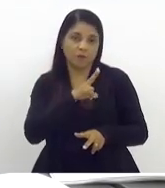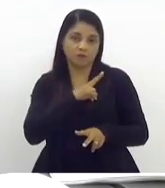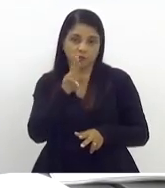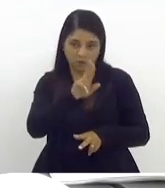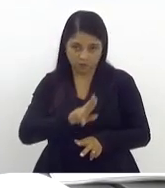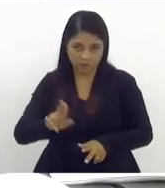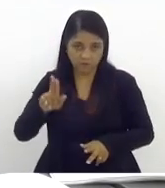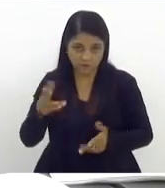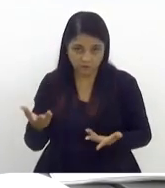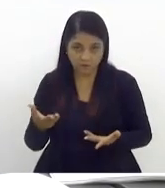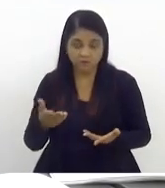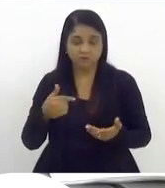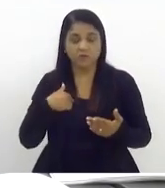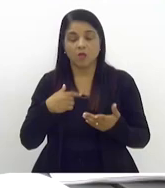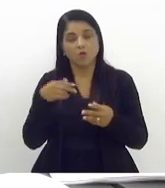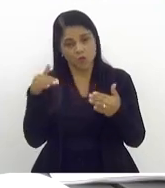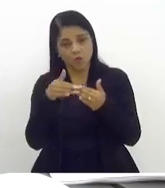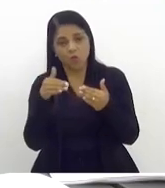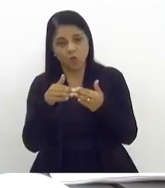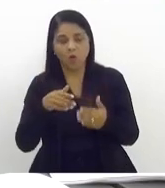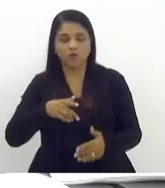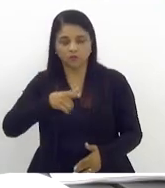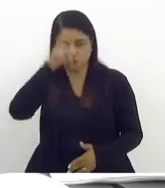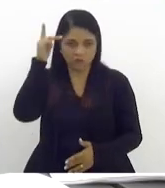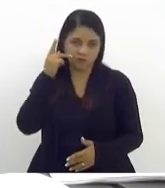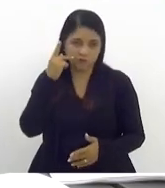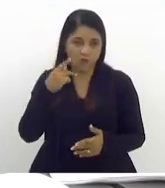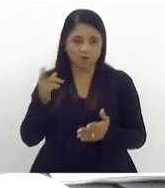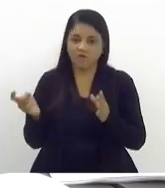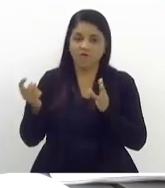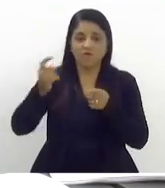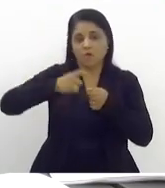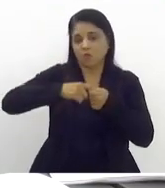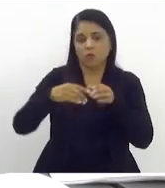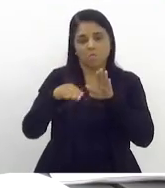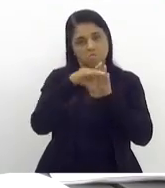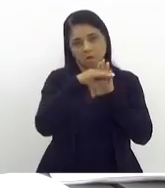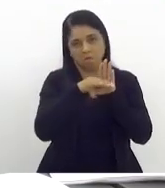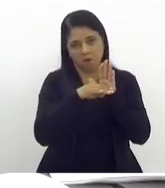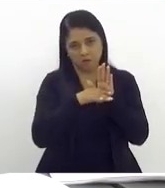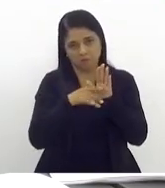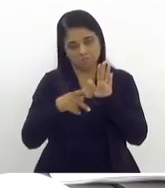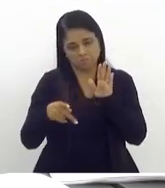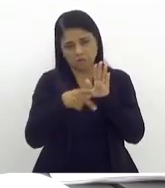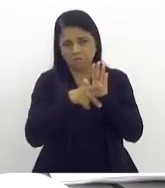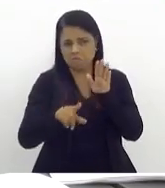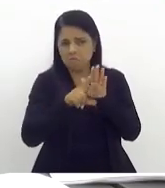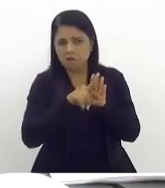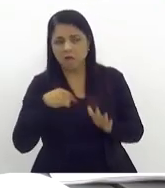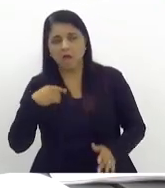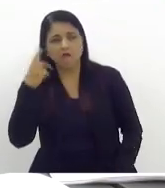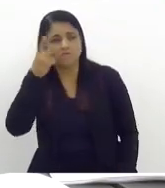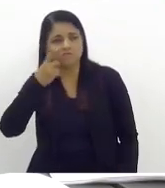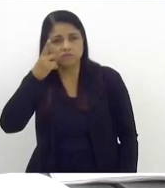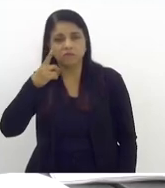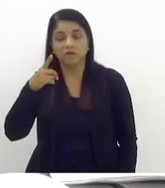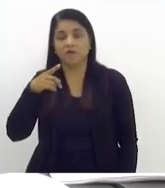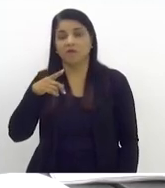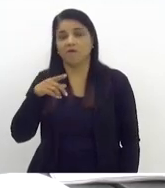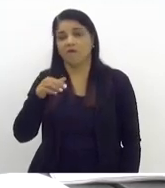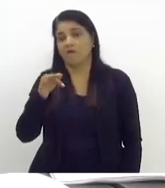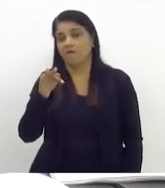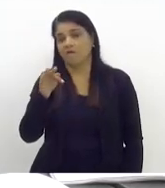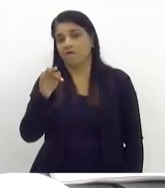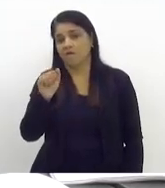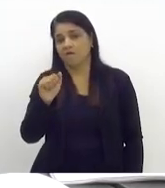Paulo, ele não tinha que voltar para a pauta. Se ele vai ser transformado num projeto, como que parece que o deputado Anderson Moraes falou, de voucher, eu sugeria que